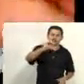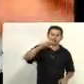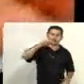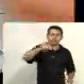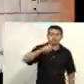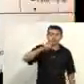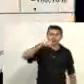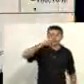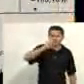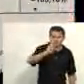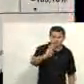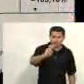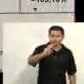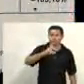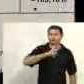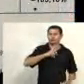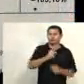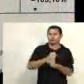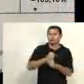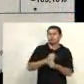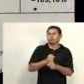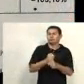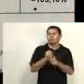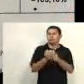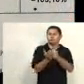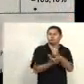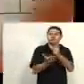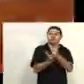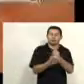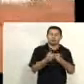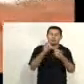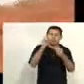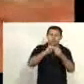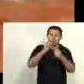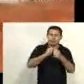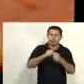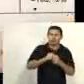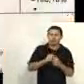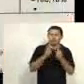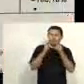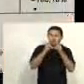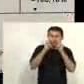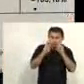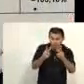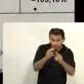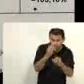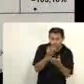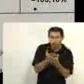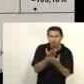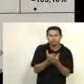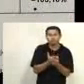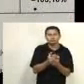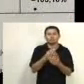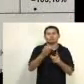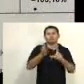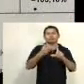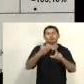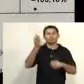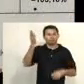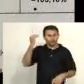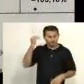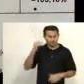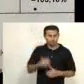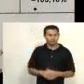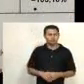470,5 que eu tinha do ano base. Por quê? Eu apliquei justamente a fórmula que a gente viu, na teleaula passada.